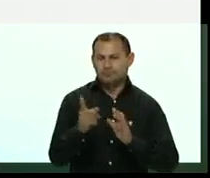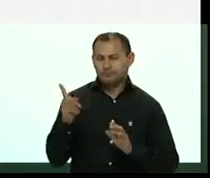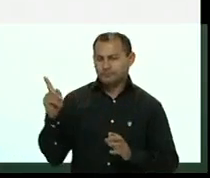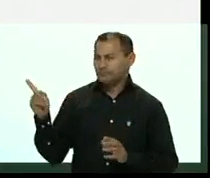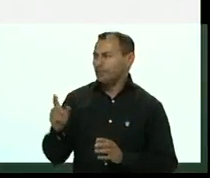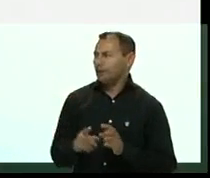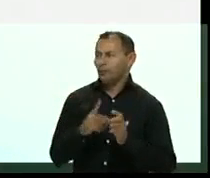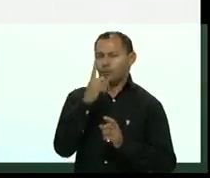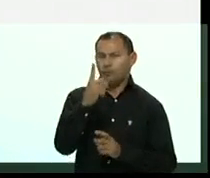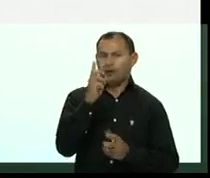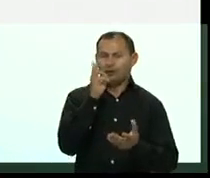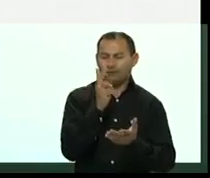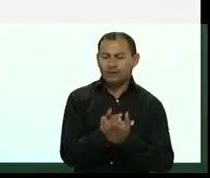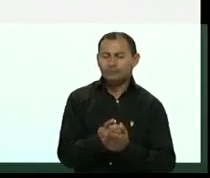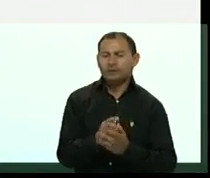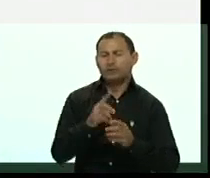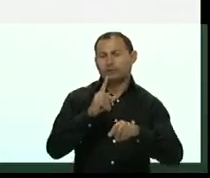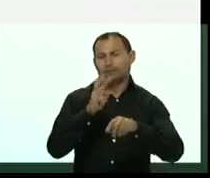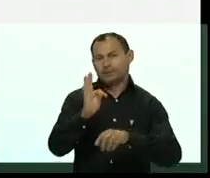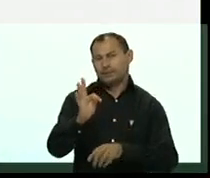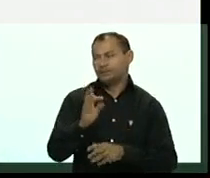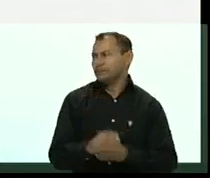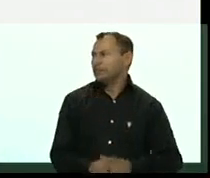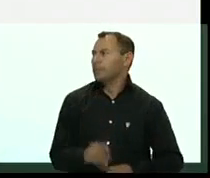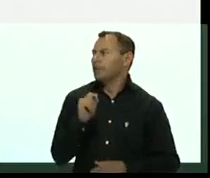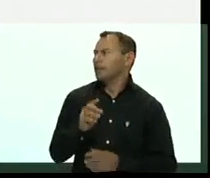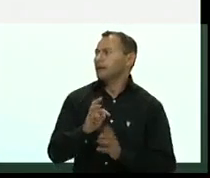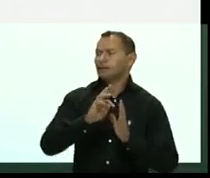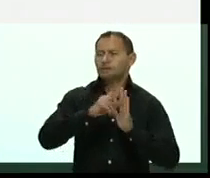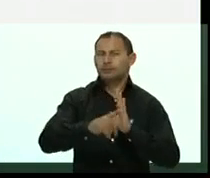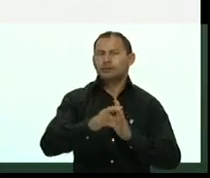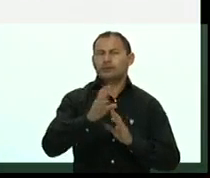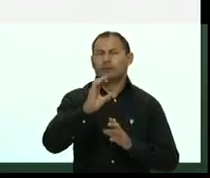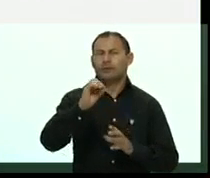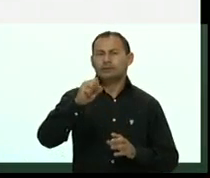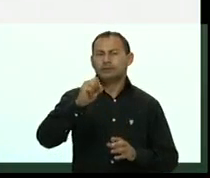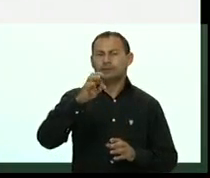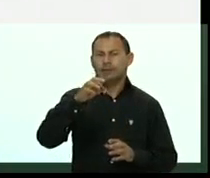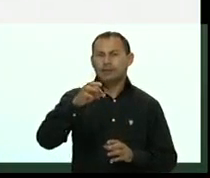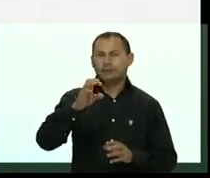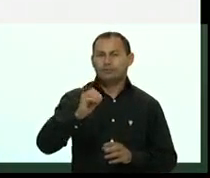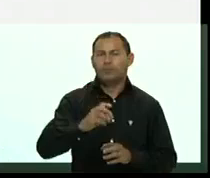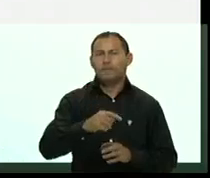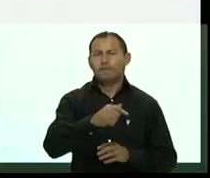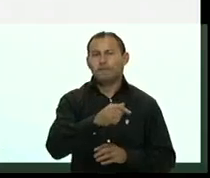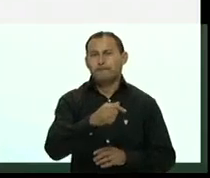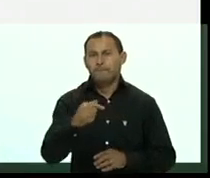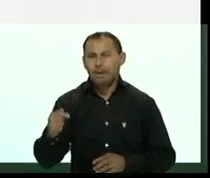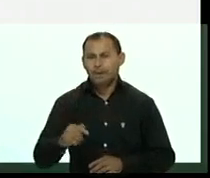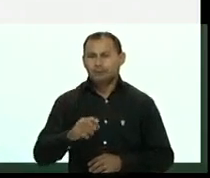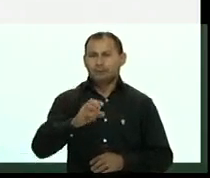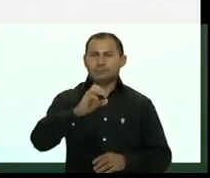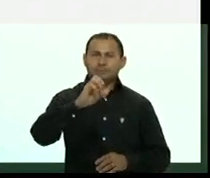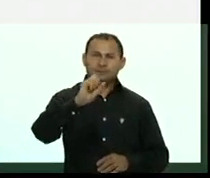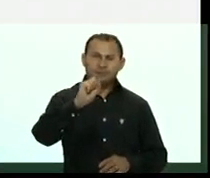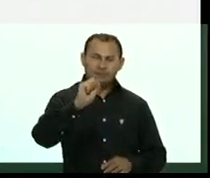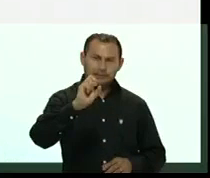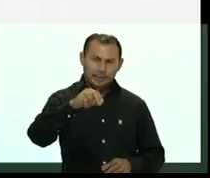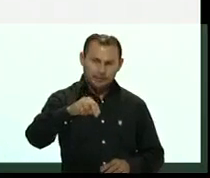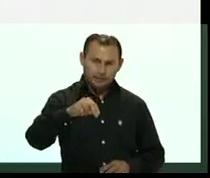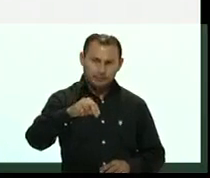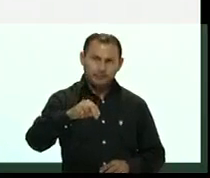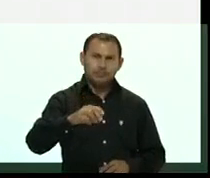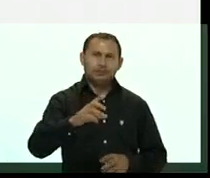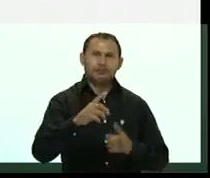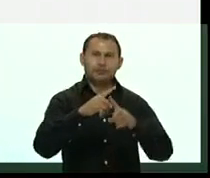isso uma vez em relação ao t. Quem é a derivada do cosseno? Menos seno. E multiplica